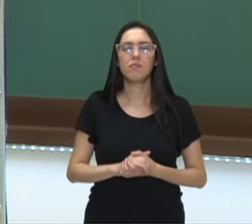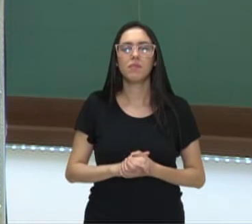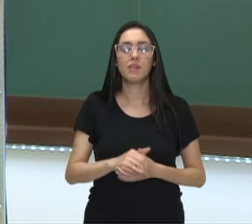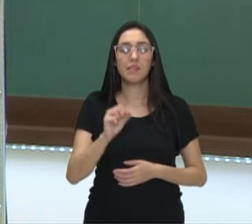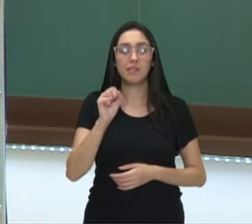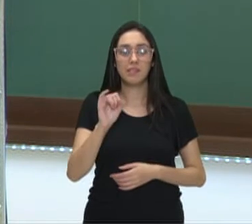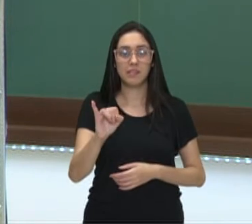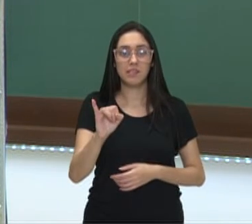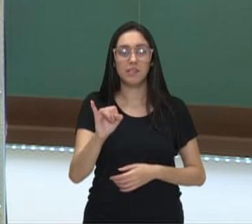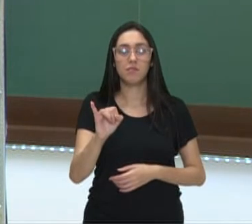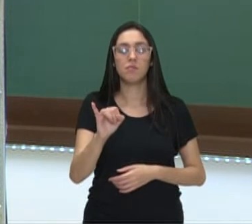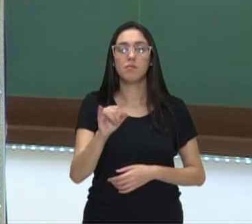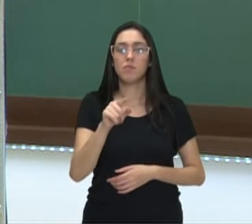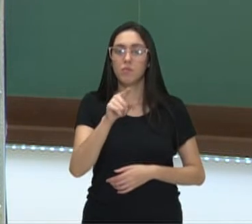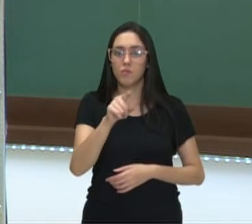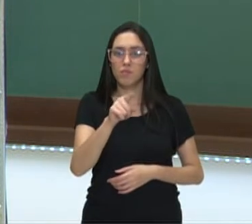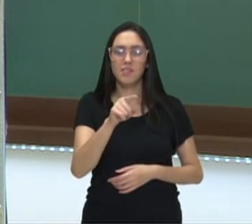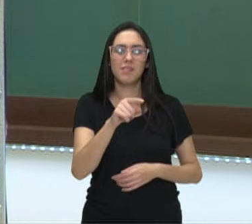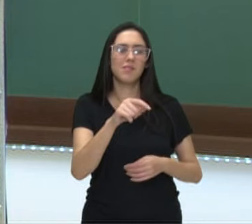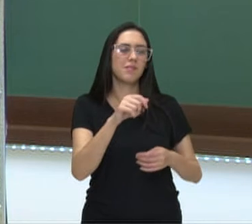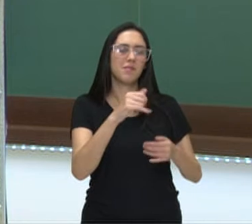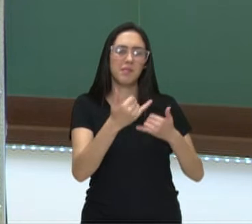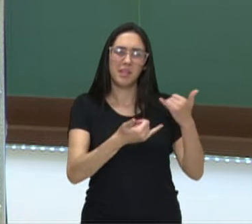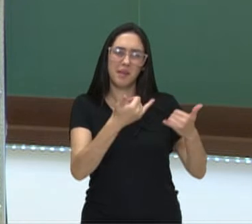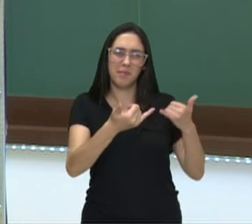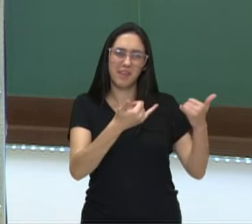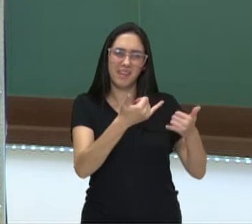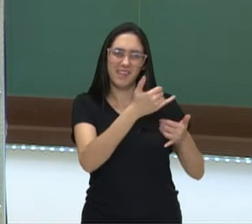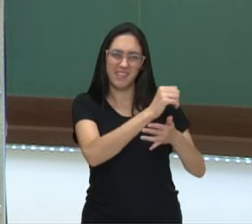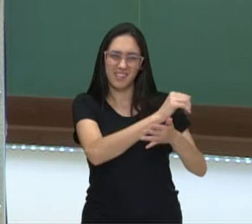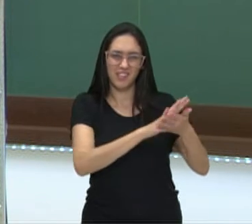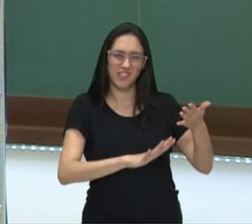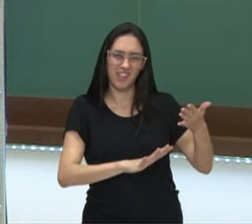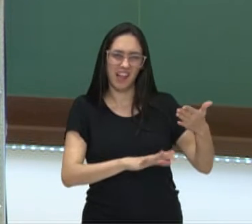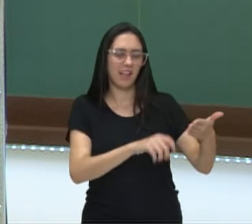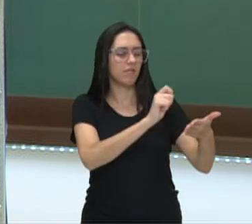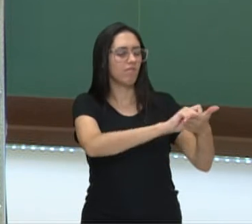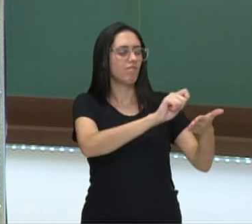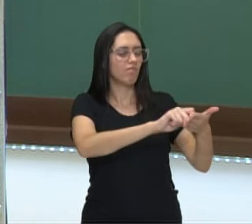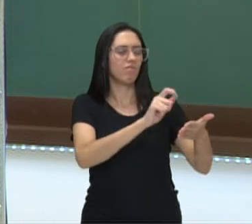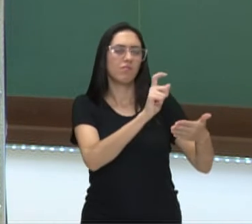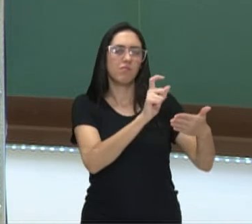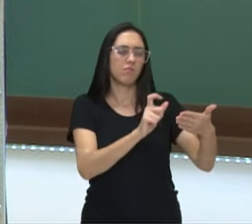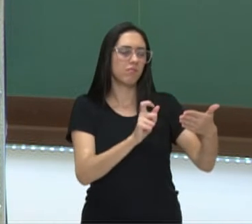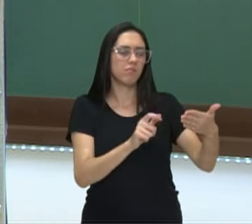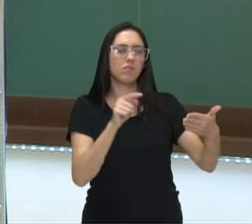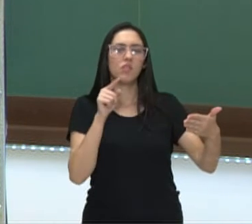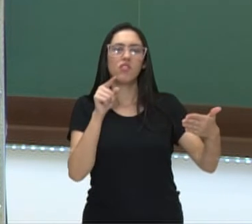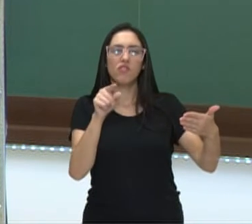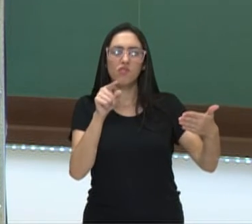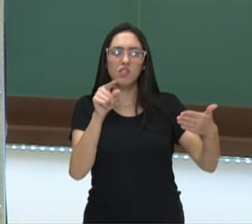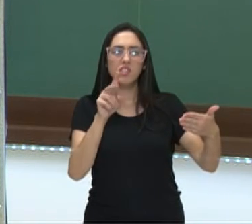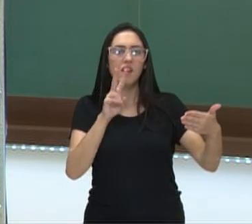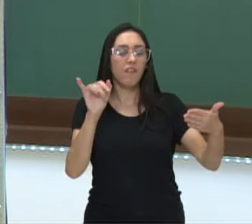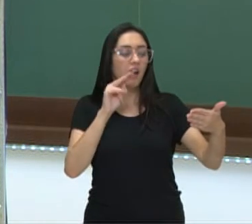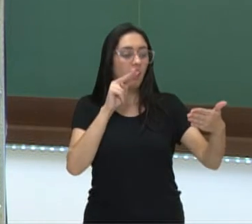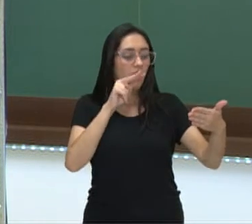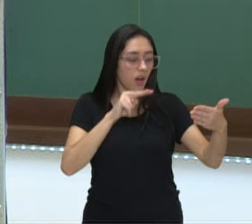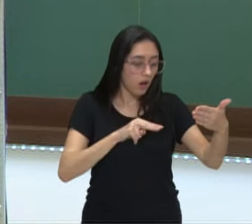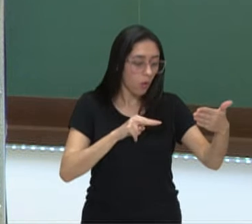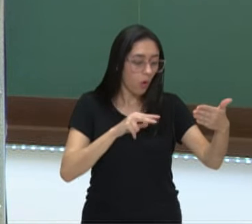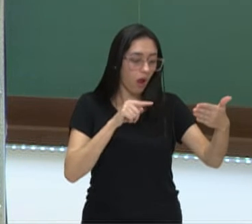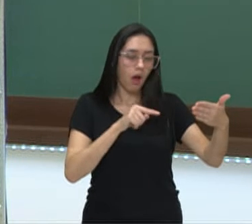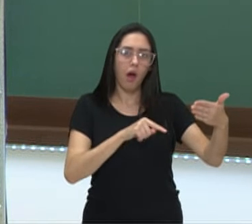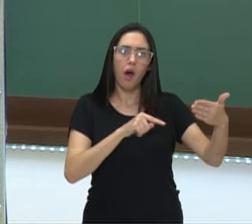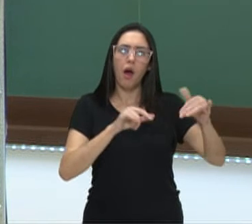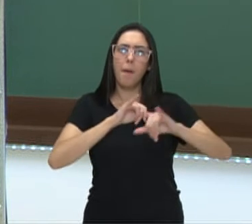Quando você está realizando esta atividade, esse caça-palavras, essa cruzada, com certeza você volta e meia vai olhar